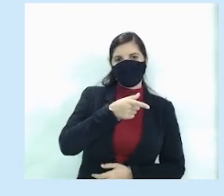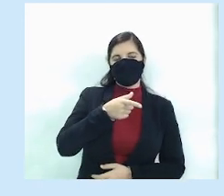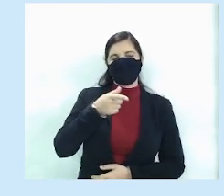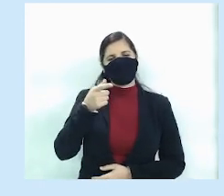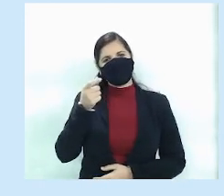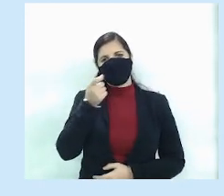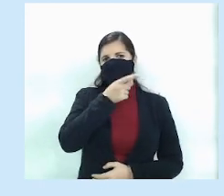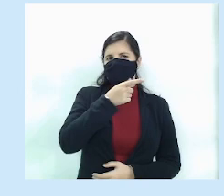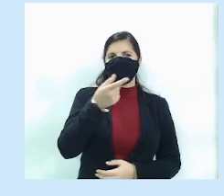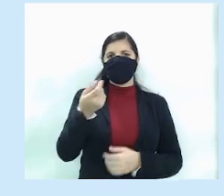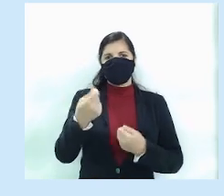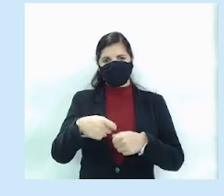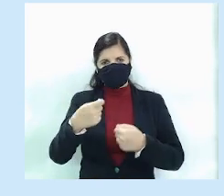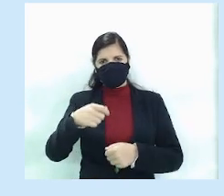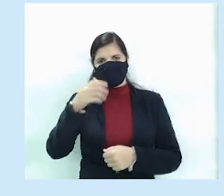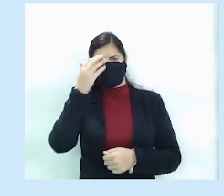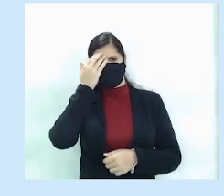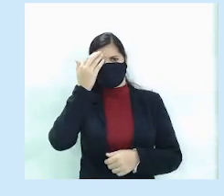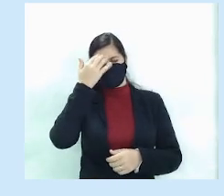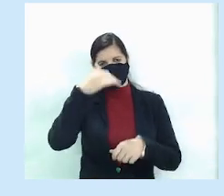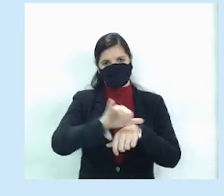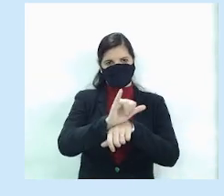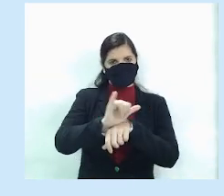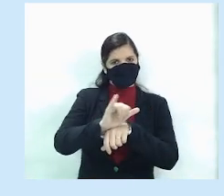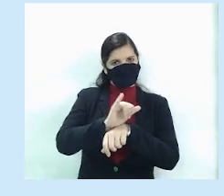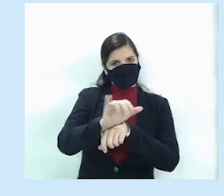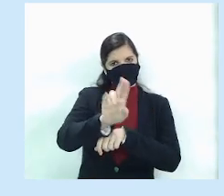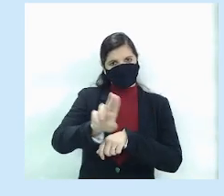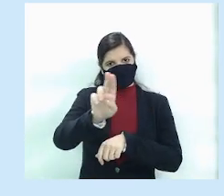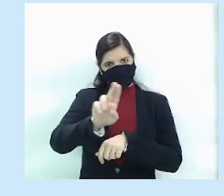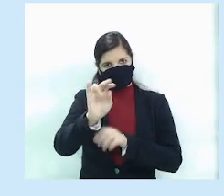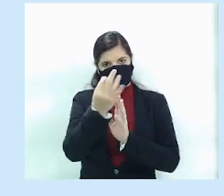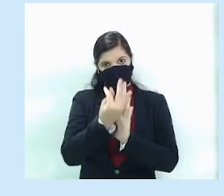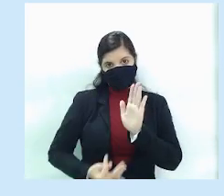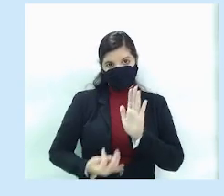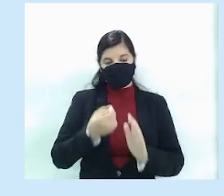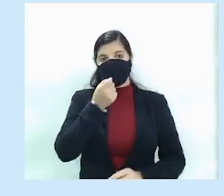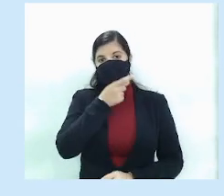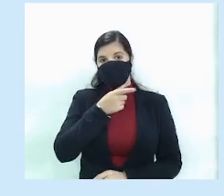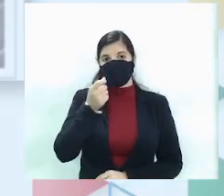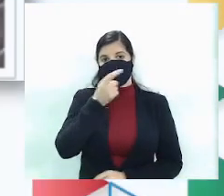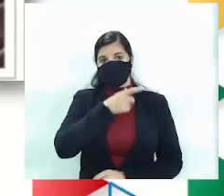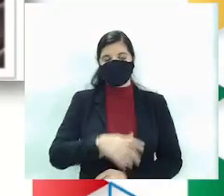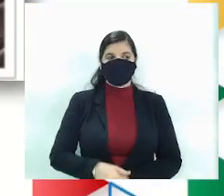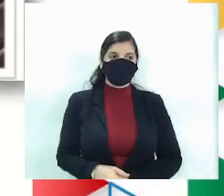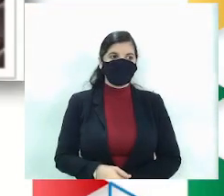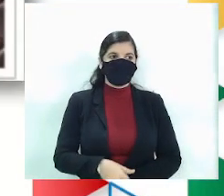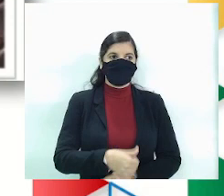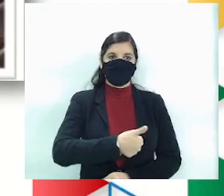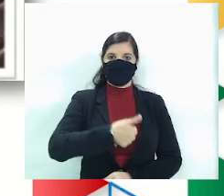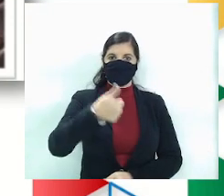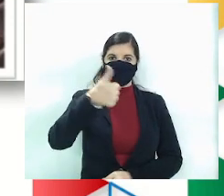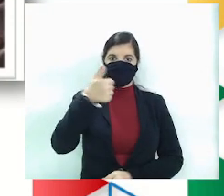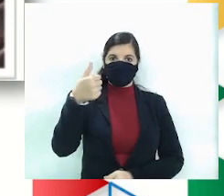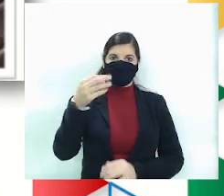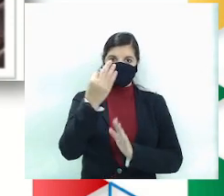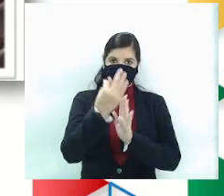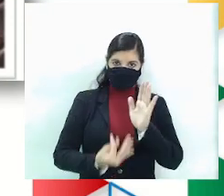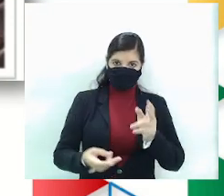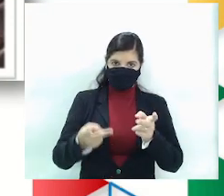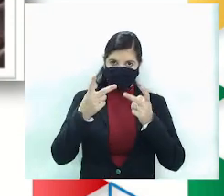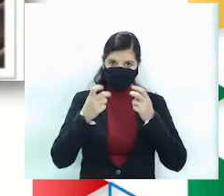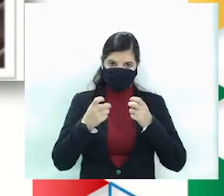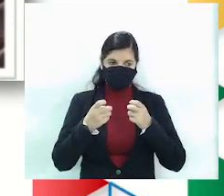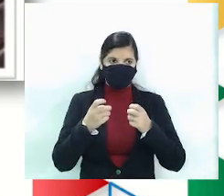vamos também entender algumas estratégias utilizadas em textos de humor. O primeiro texto, como vocês podem ver na